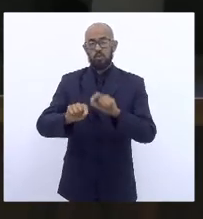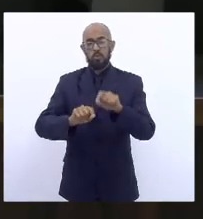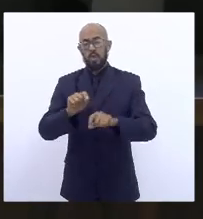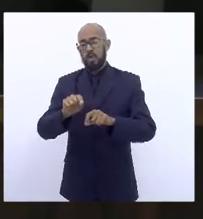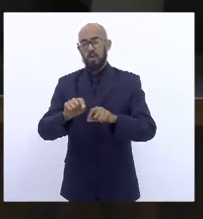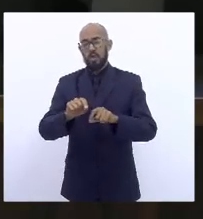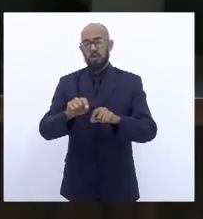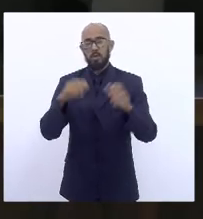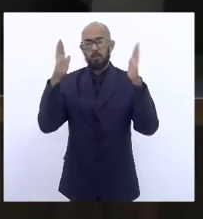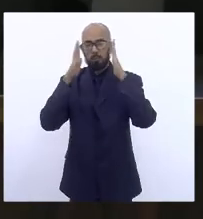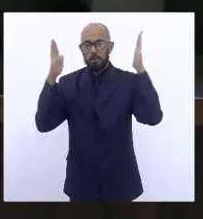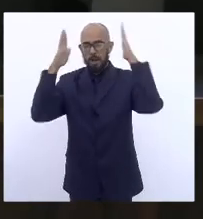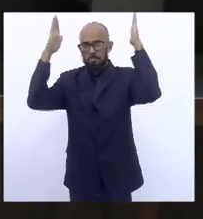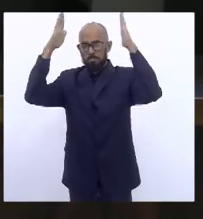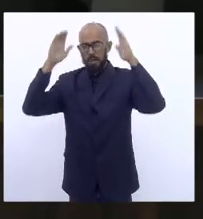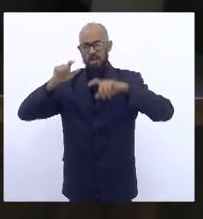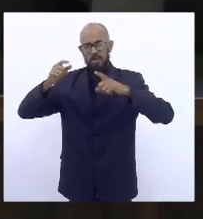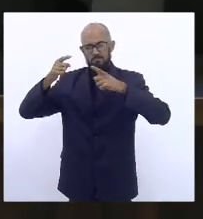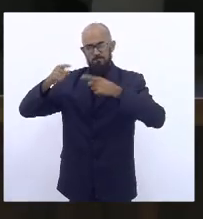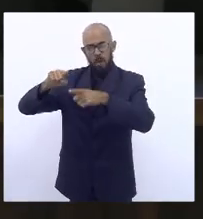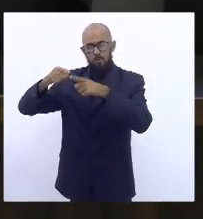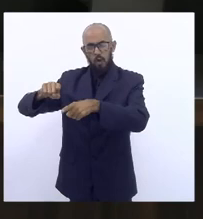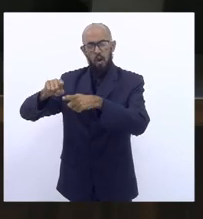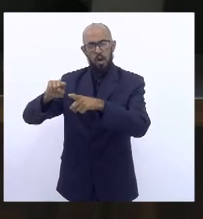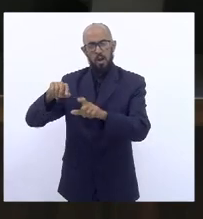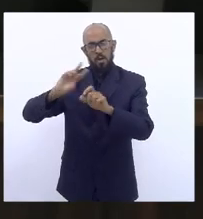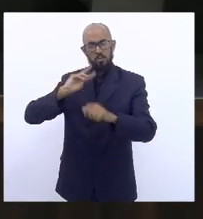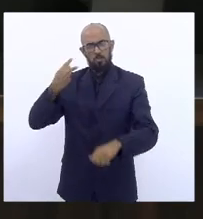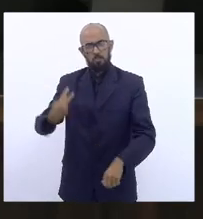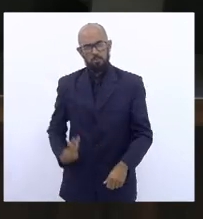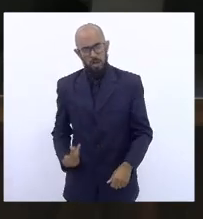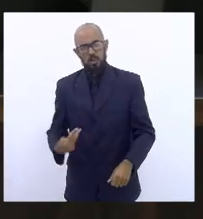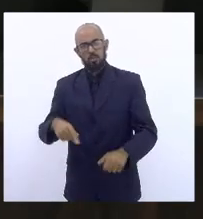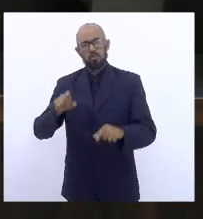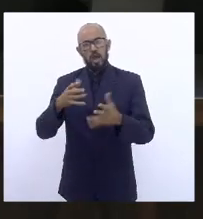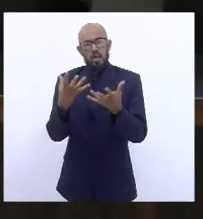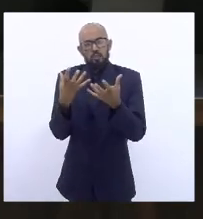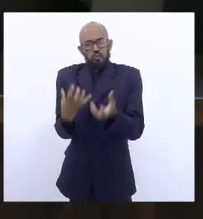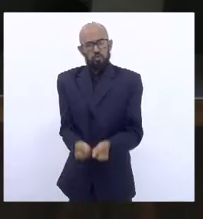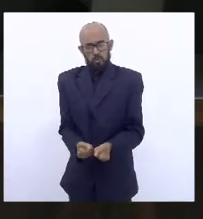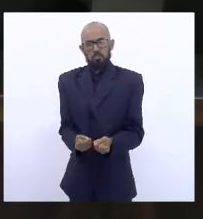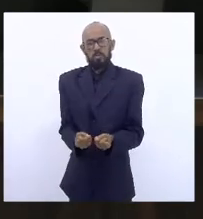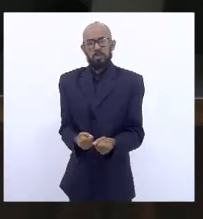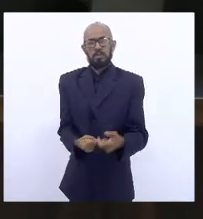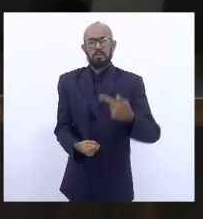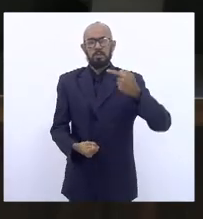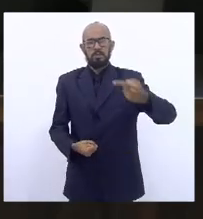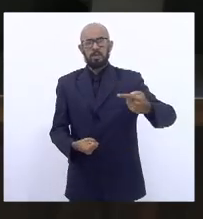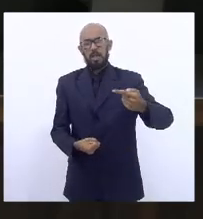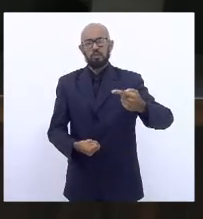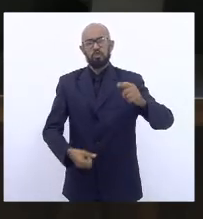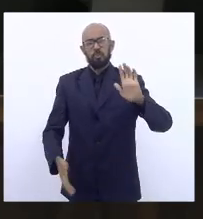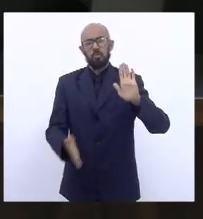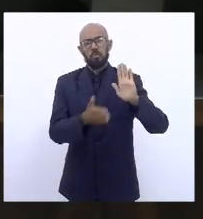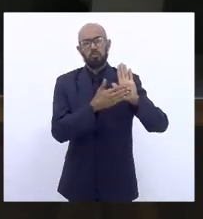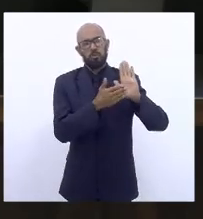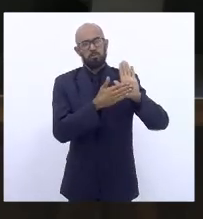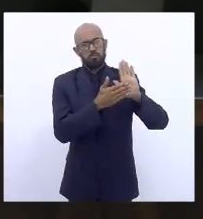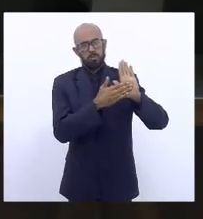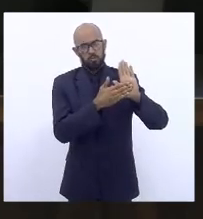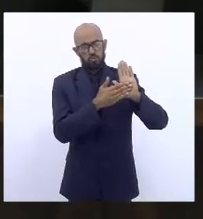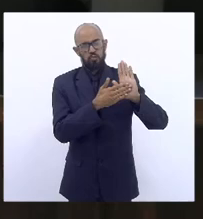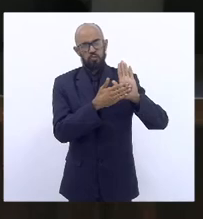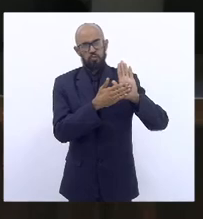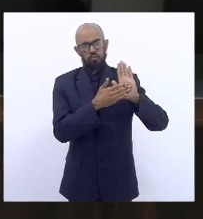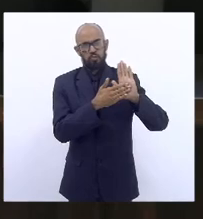o Papa provoca a humanidade a assumir 7 grandes compromissos em torno